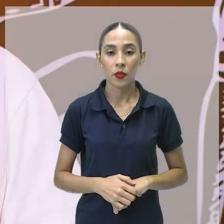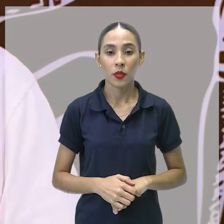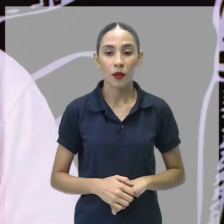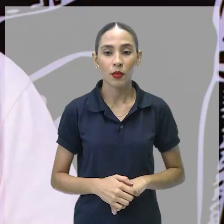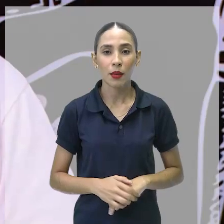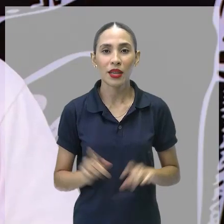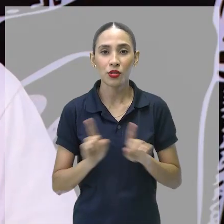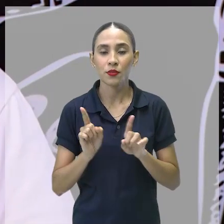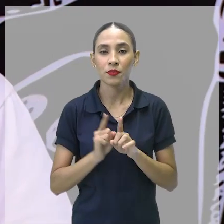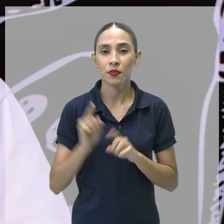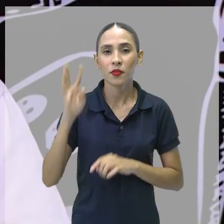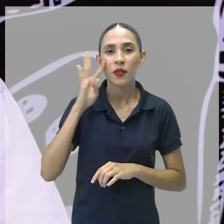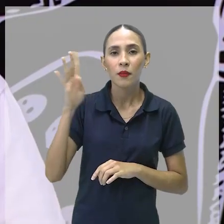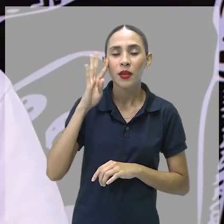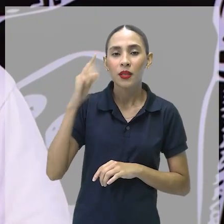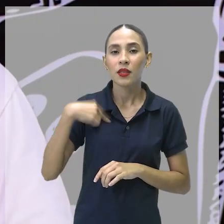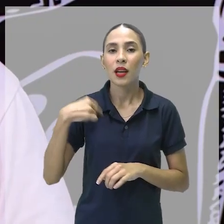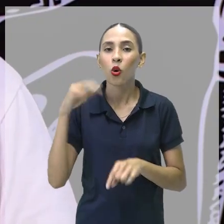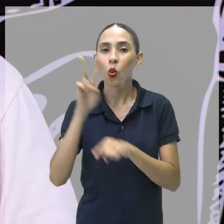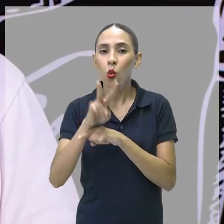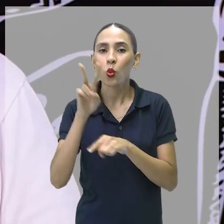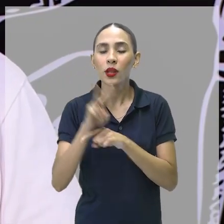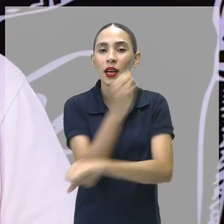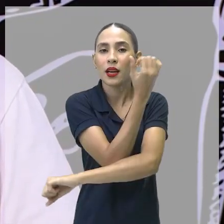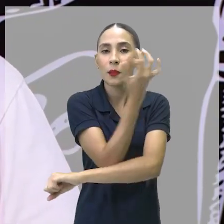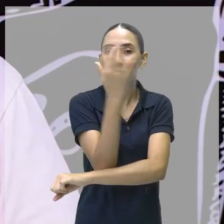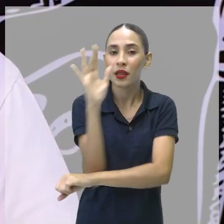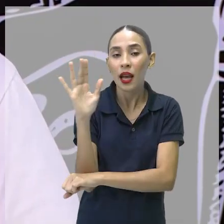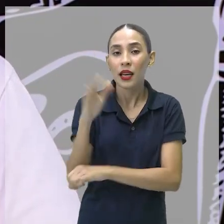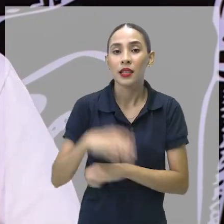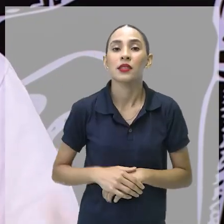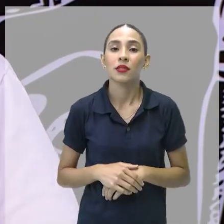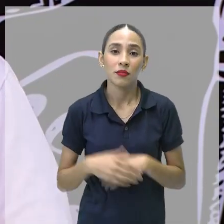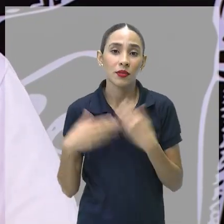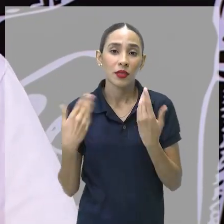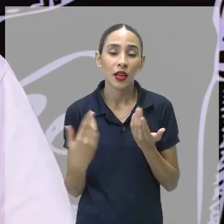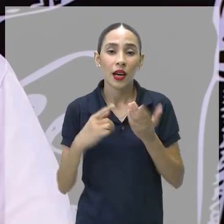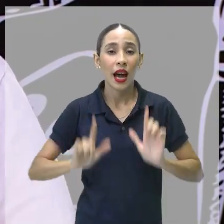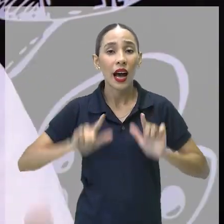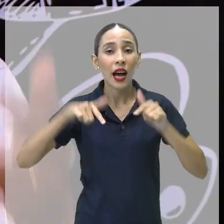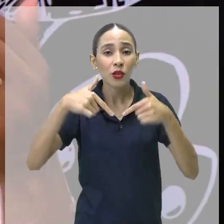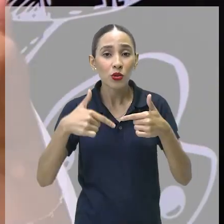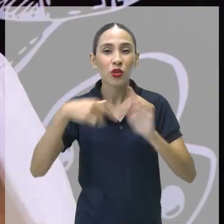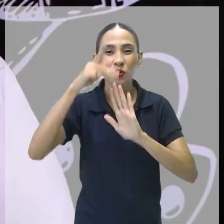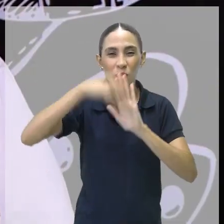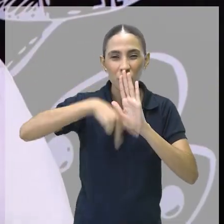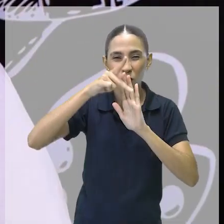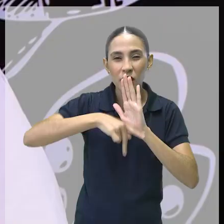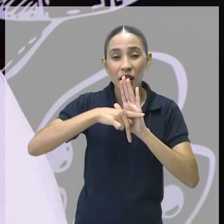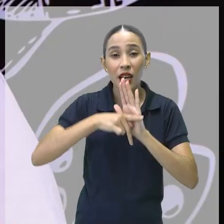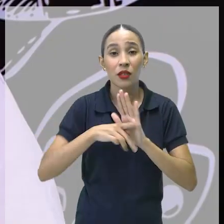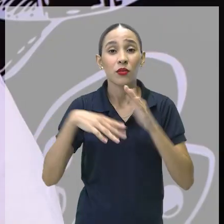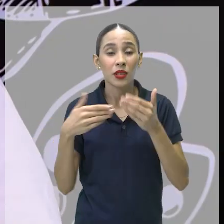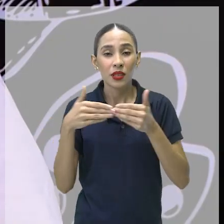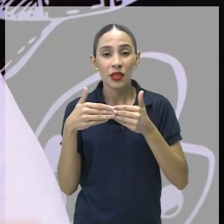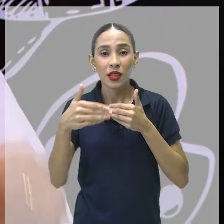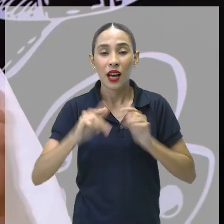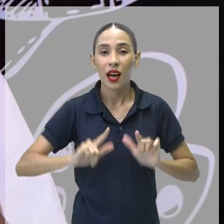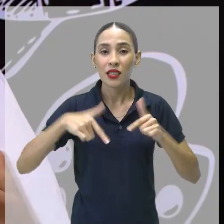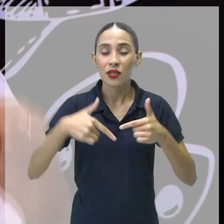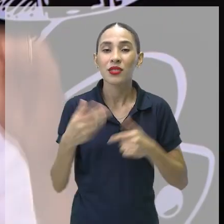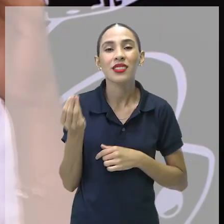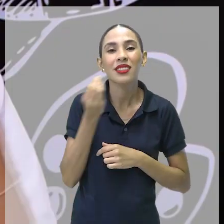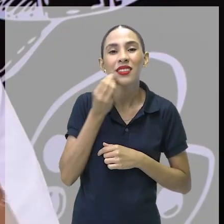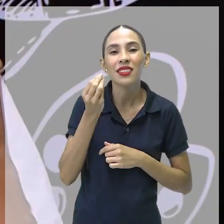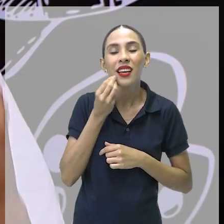O que vem em minha mente é que a gente deve cuidar do meio ambiente, né? Fazendo determinadas ações. E quando a gente faz isso, a